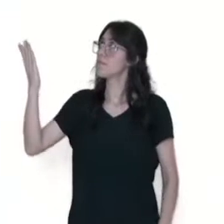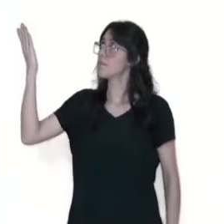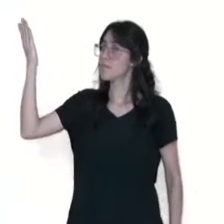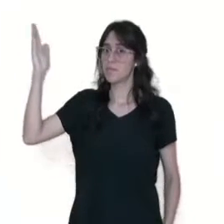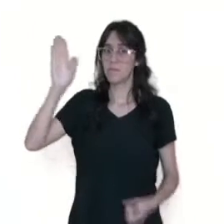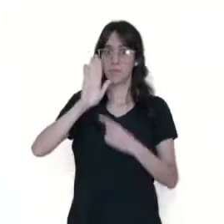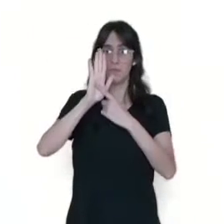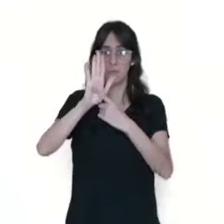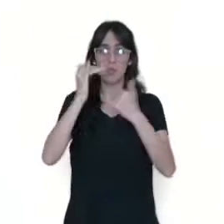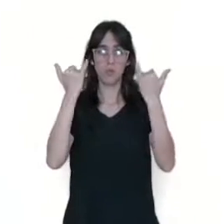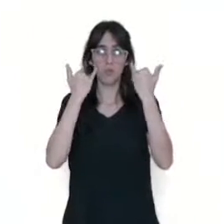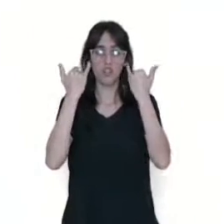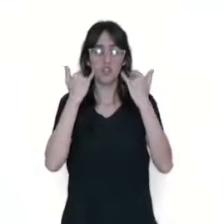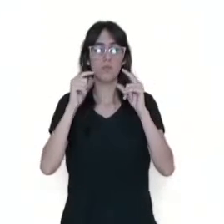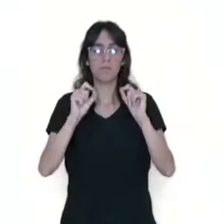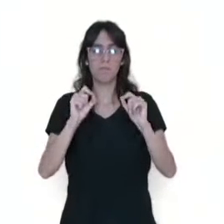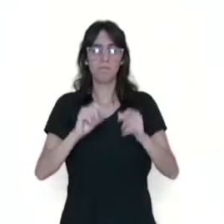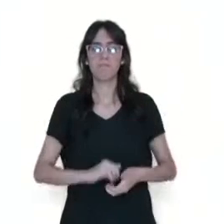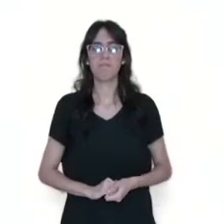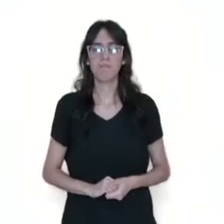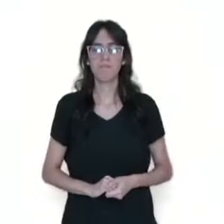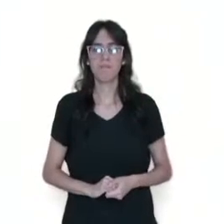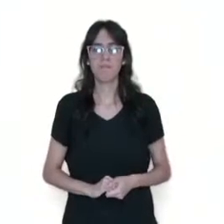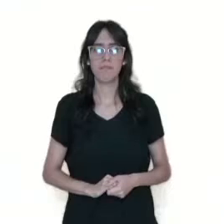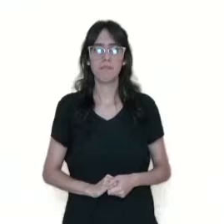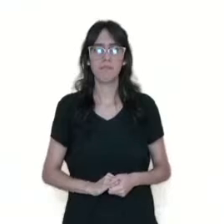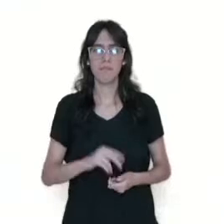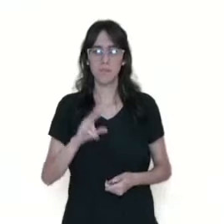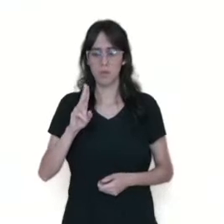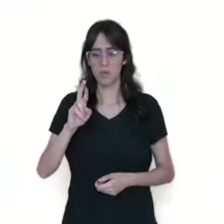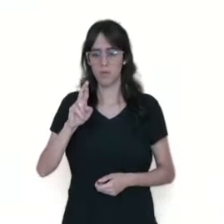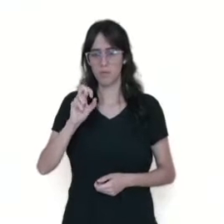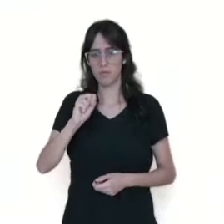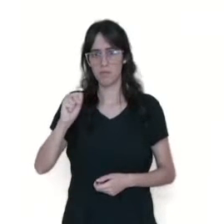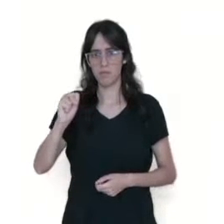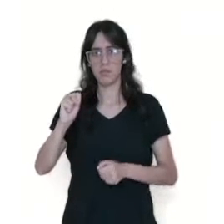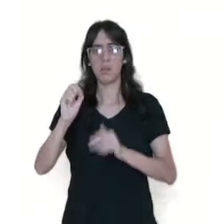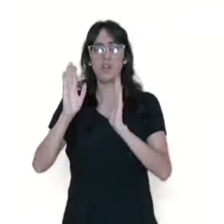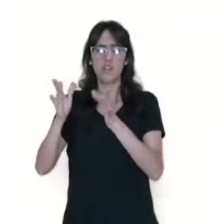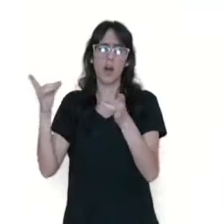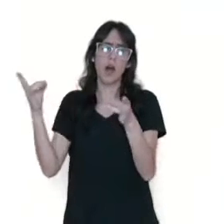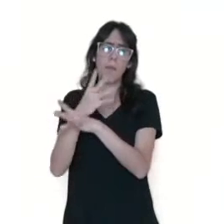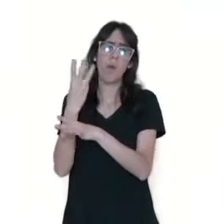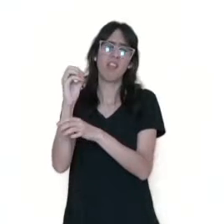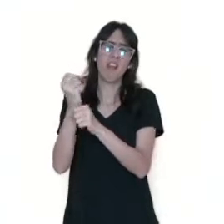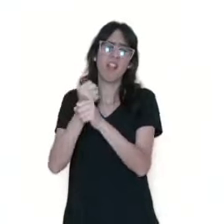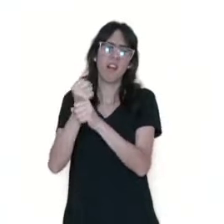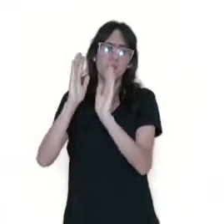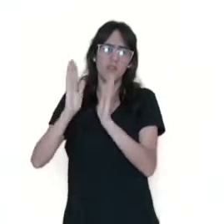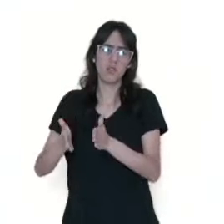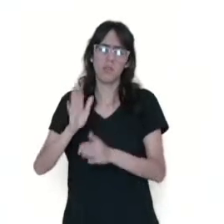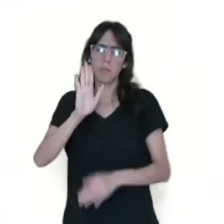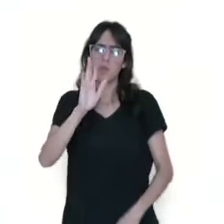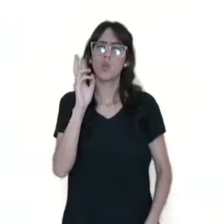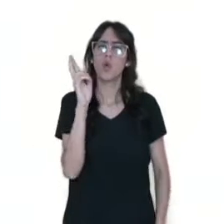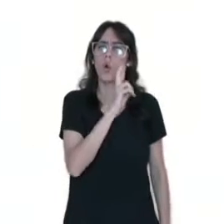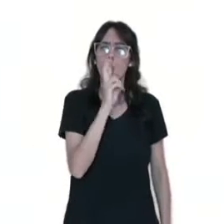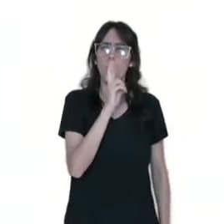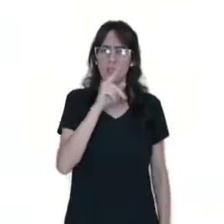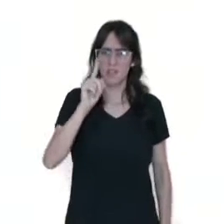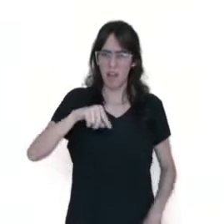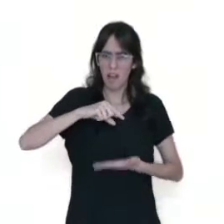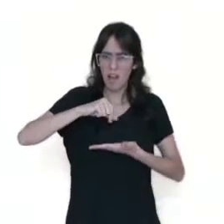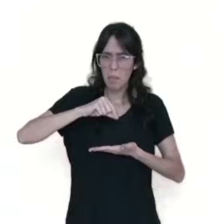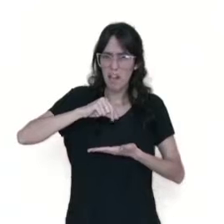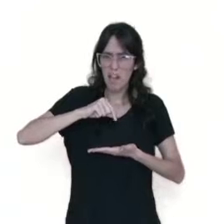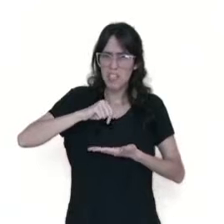você. Depois de 30 anos do fim da União Soviética, a Rússia é um país